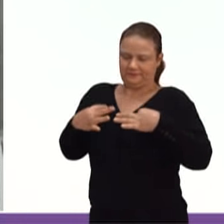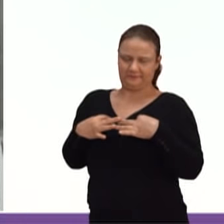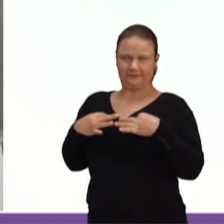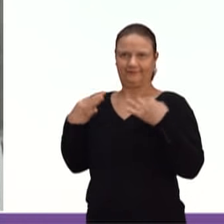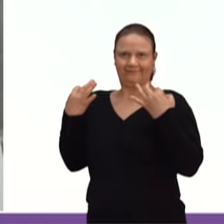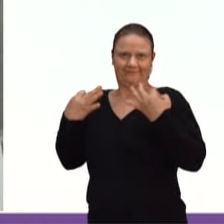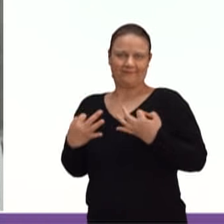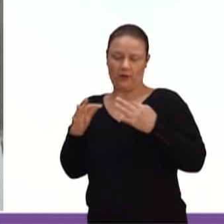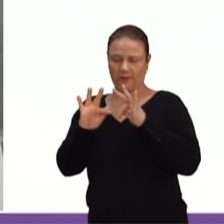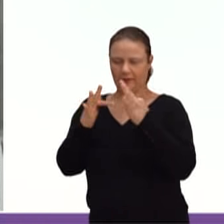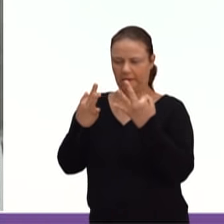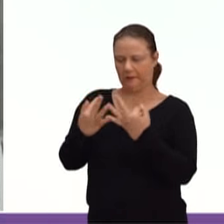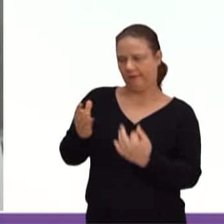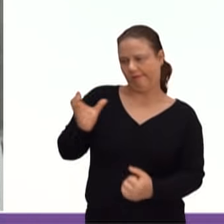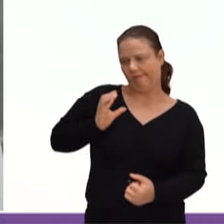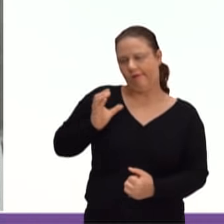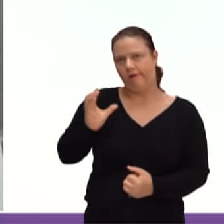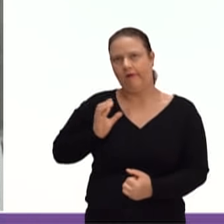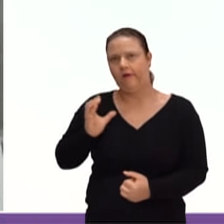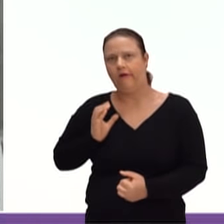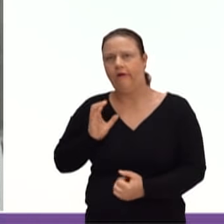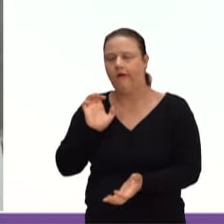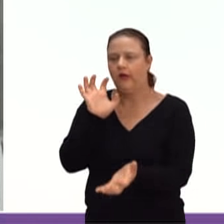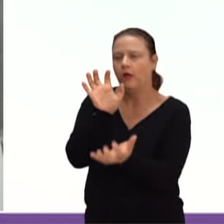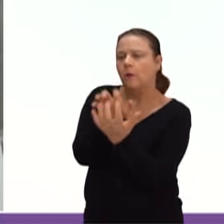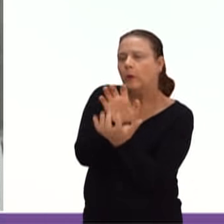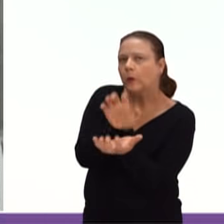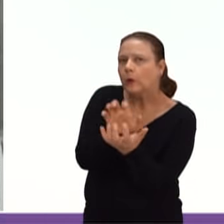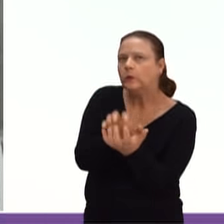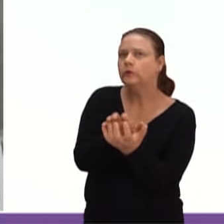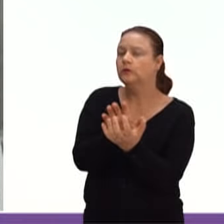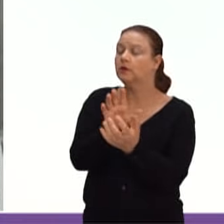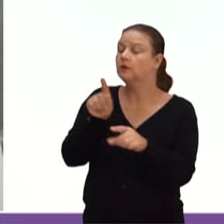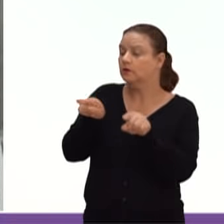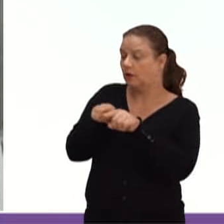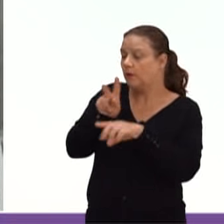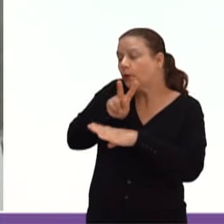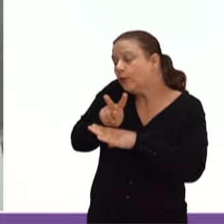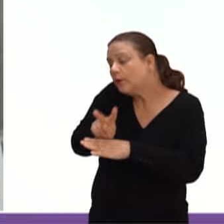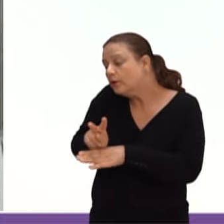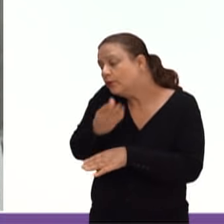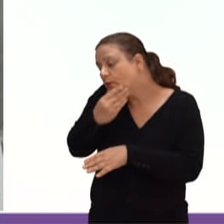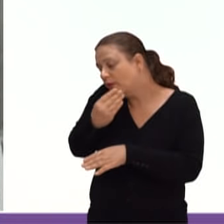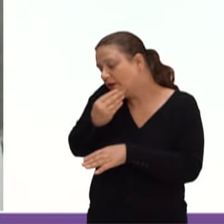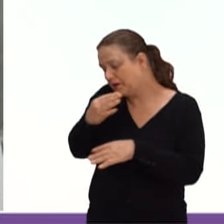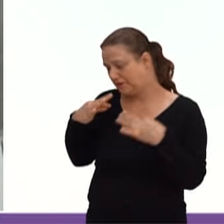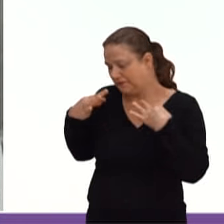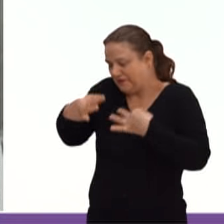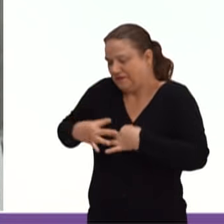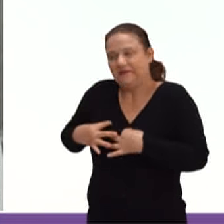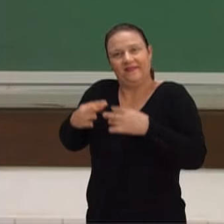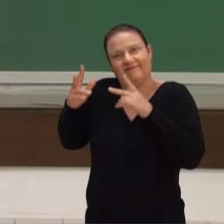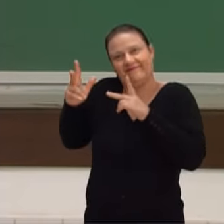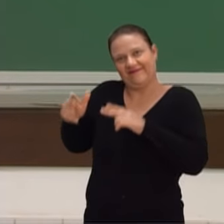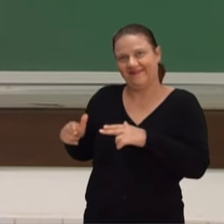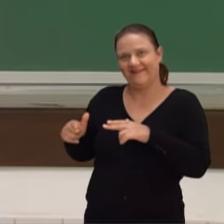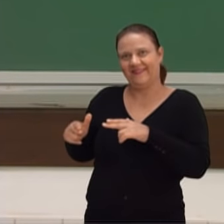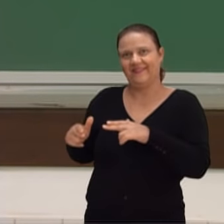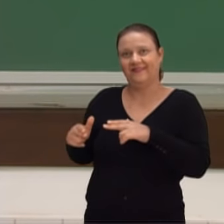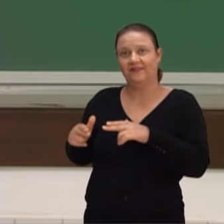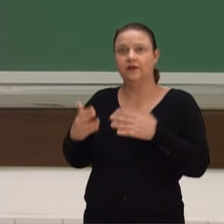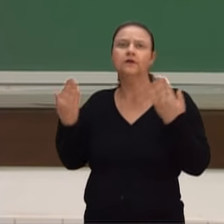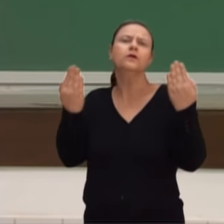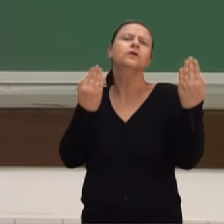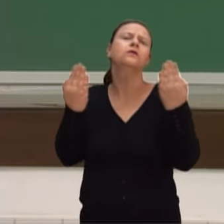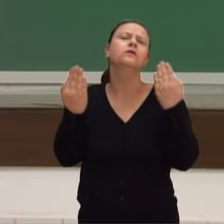numa família mais rica em Pernambuco, cuidando de um menino também muito bem vestido. Então dá para comparar essas duas pinturas, aí como você colocou no teu